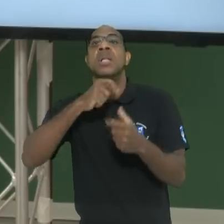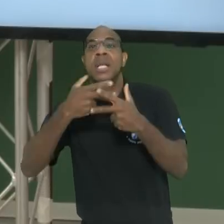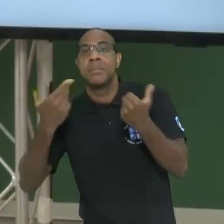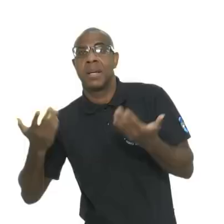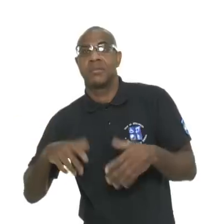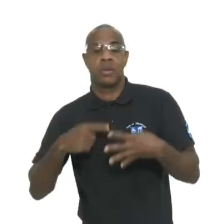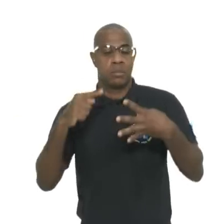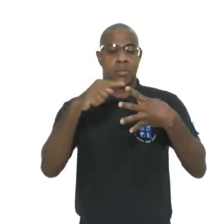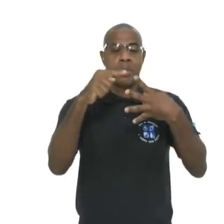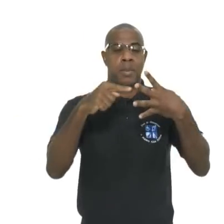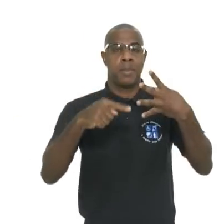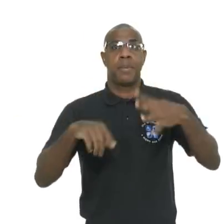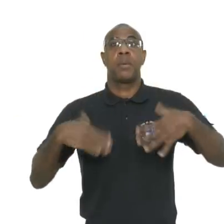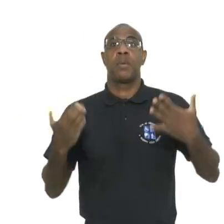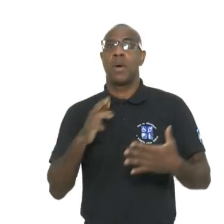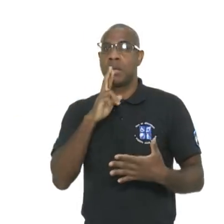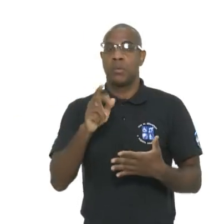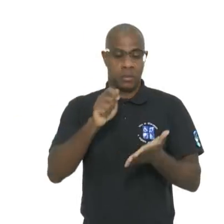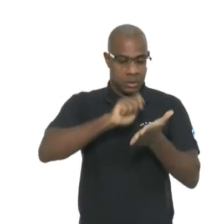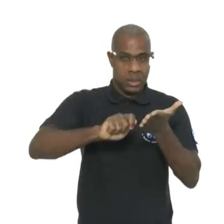vocês.